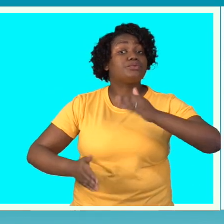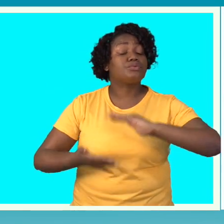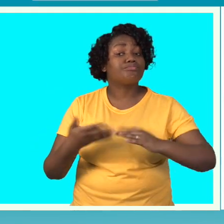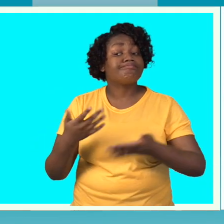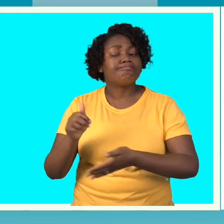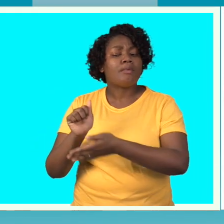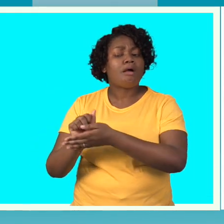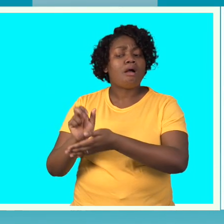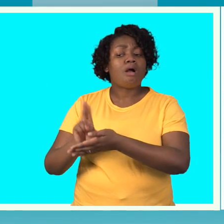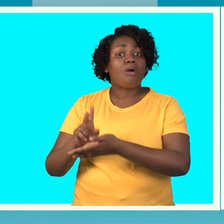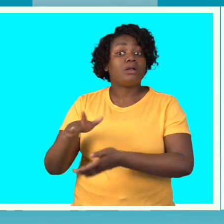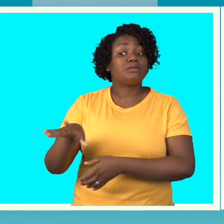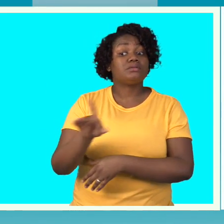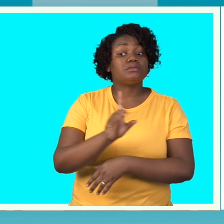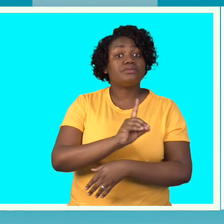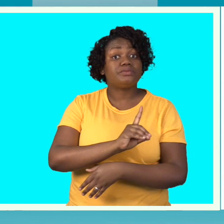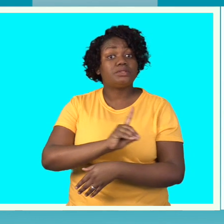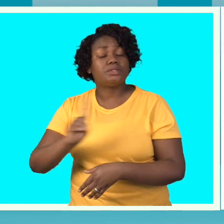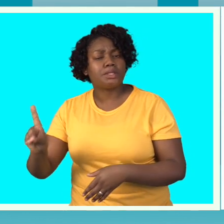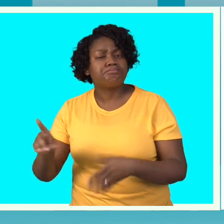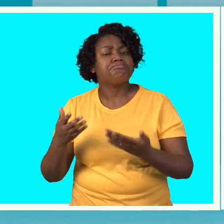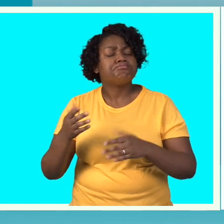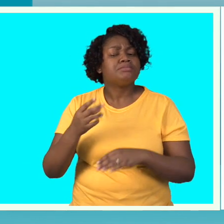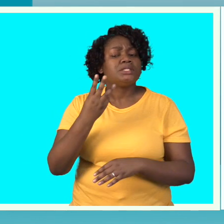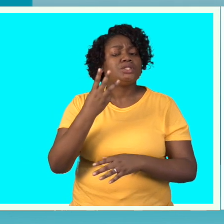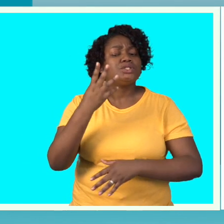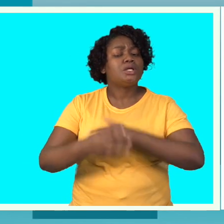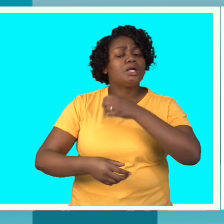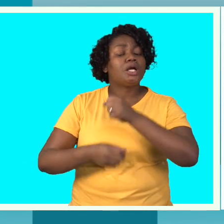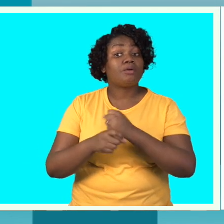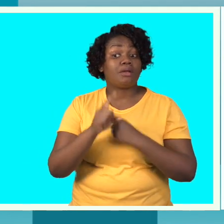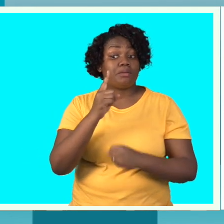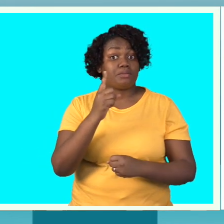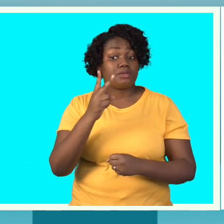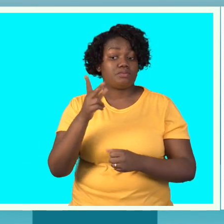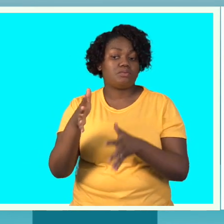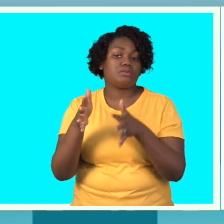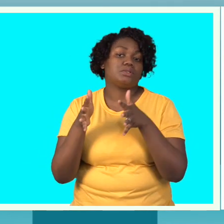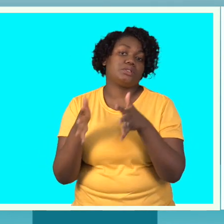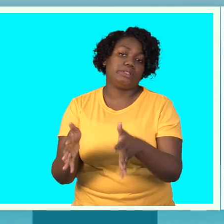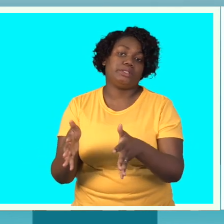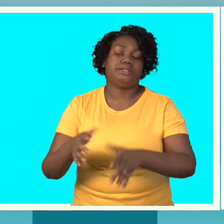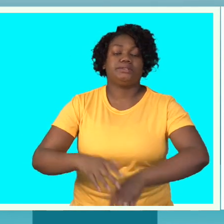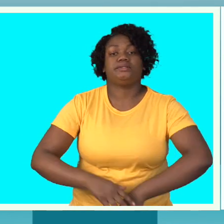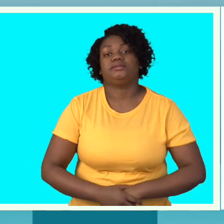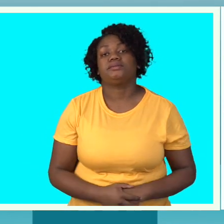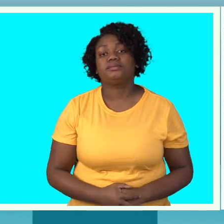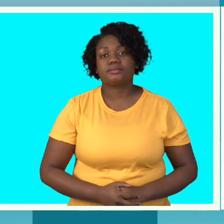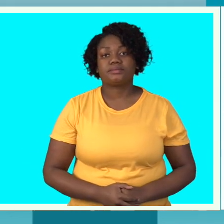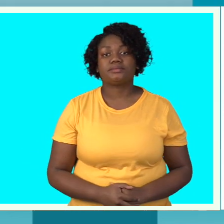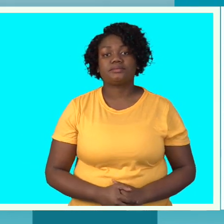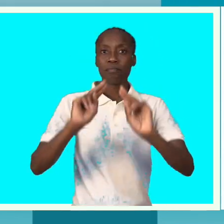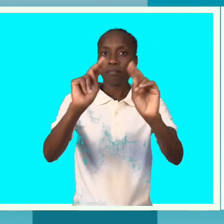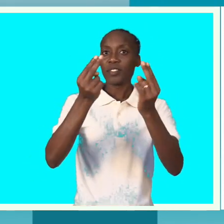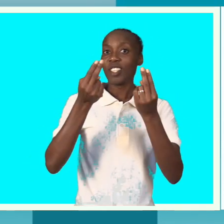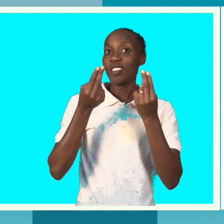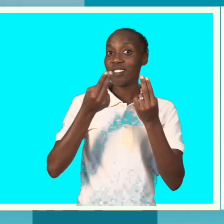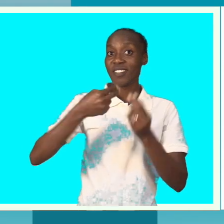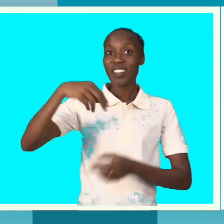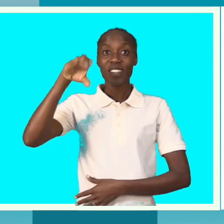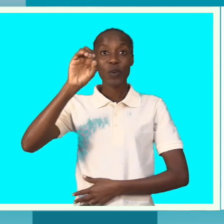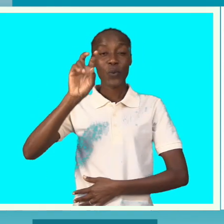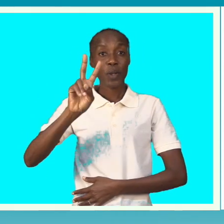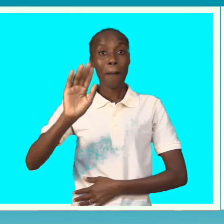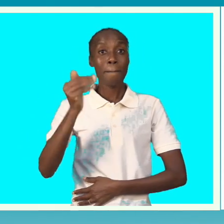modelo 12ª classe, mais 3 anos, que prevê preparar os formandos para trabalharem com alunos com deficiência. O novo